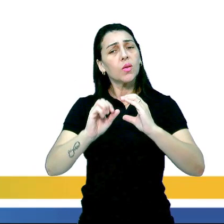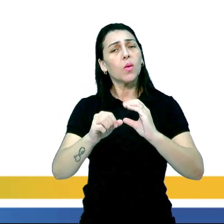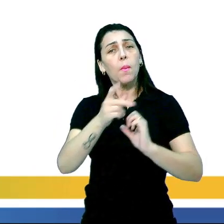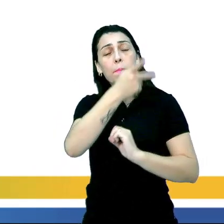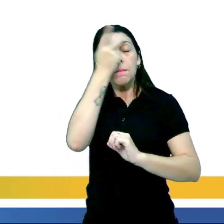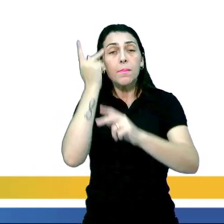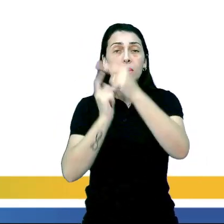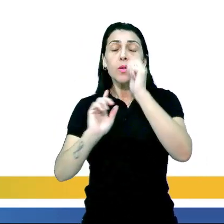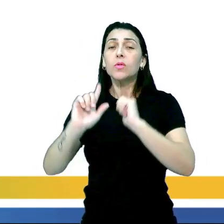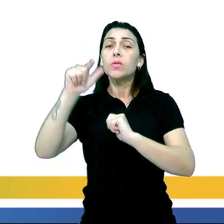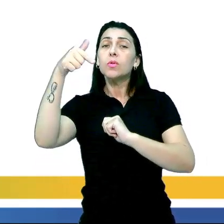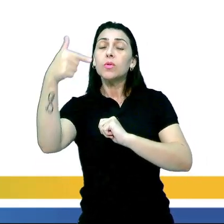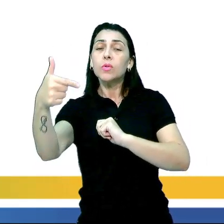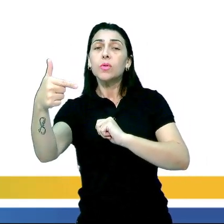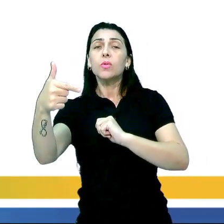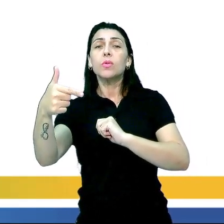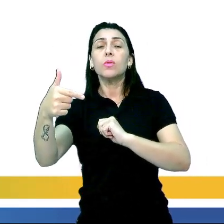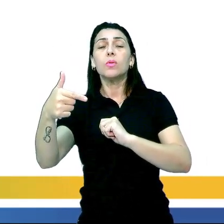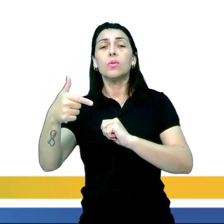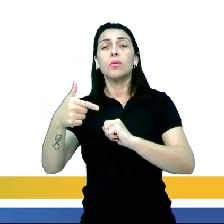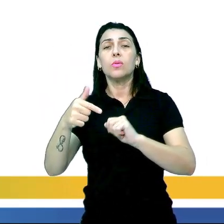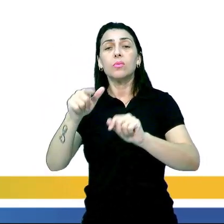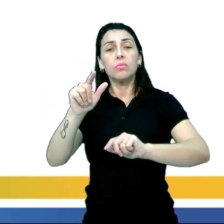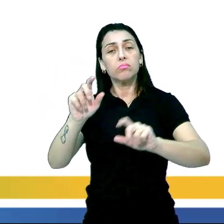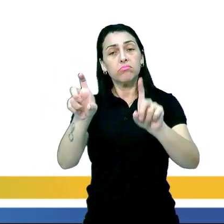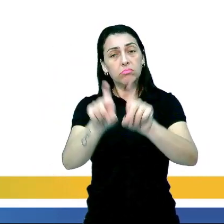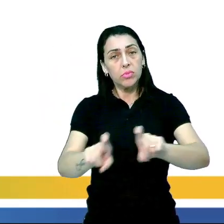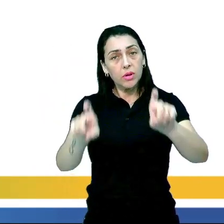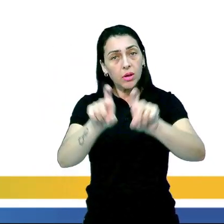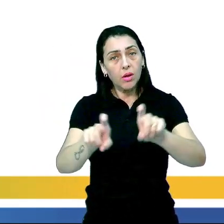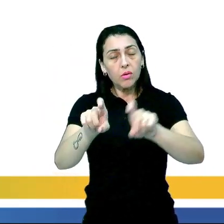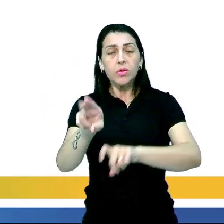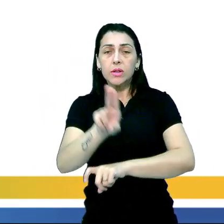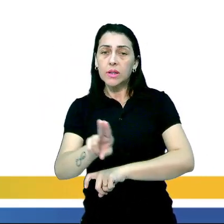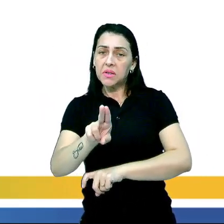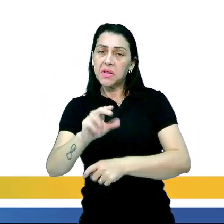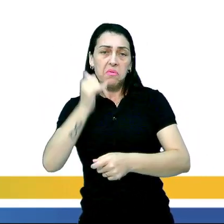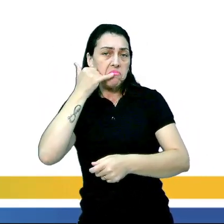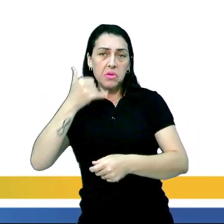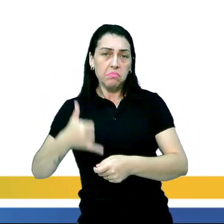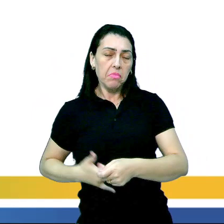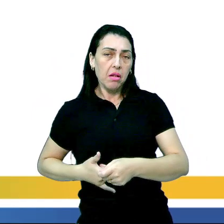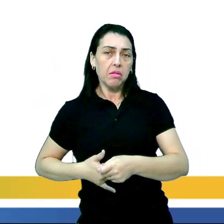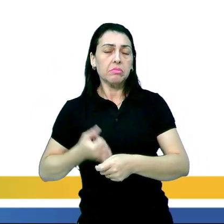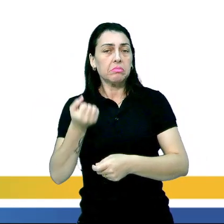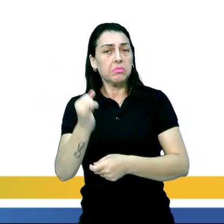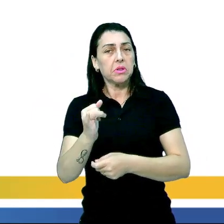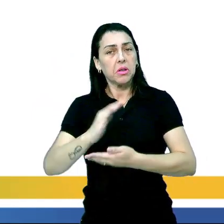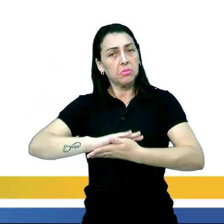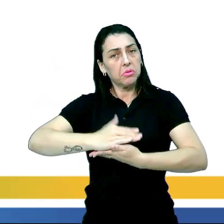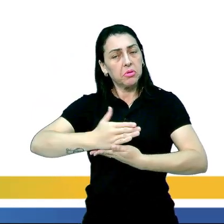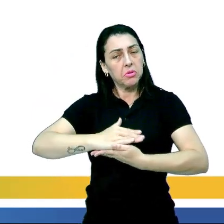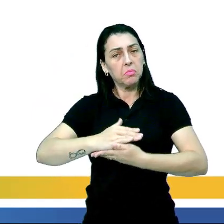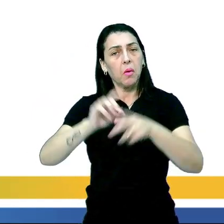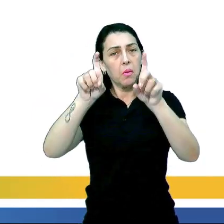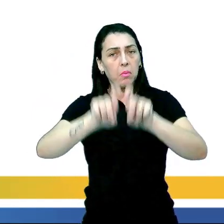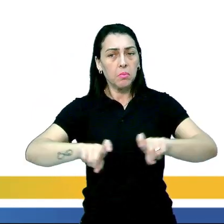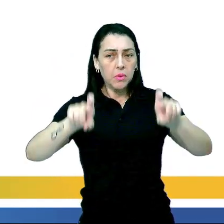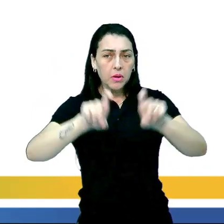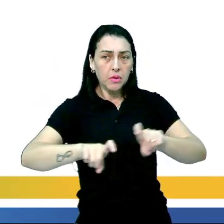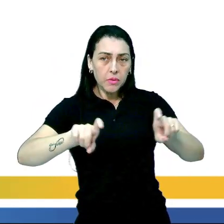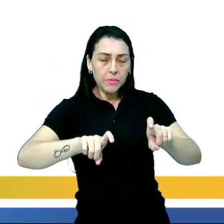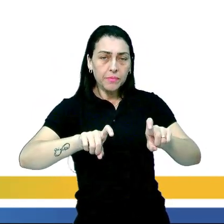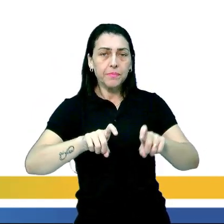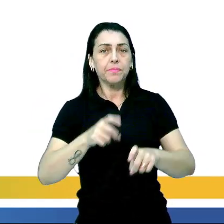com pessoas do outro lado, lá do meio que ela está utilizando, se é um celular, se é um notebook, se é um